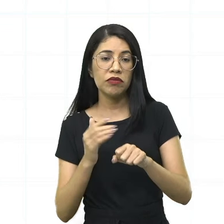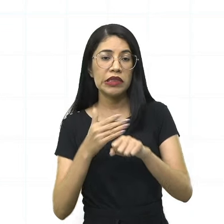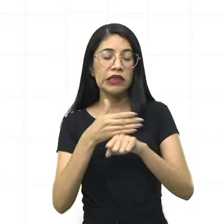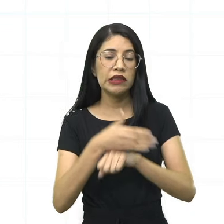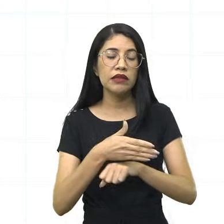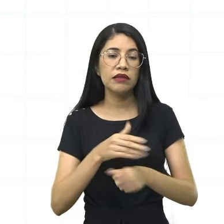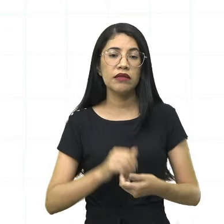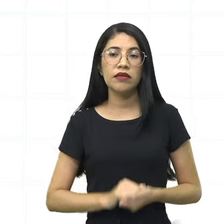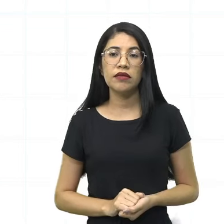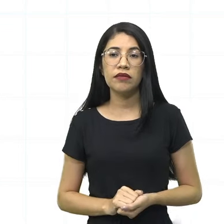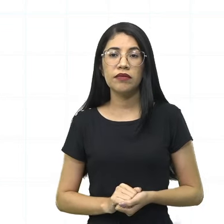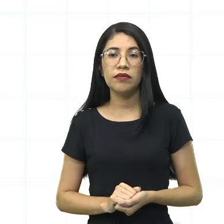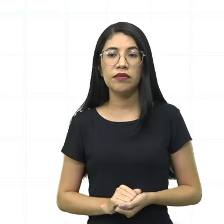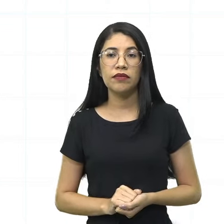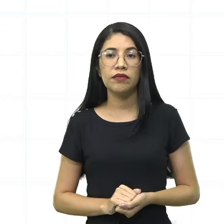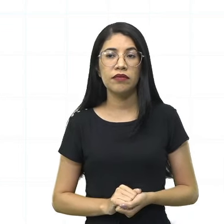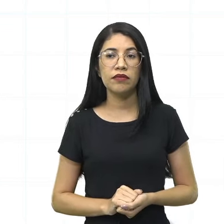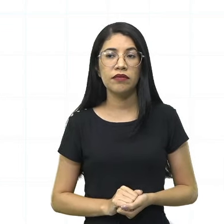então,